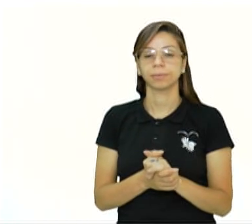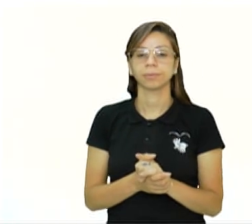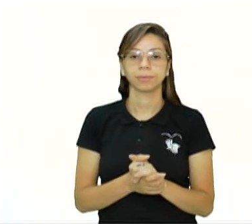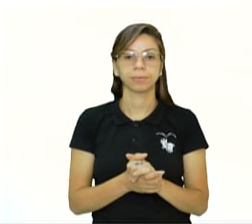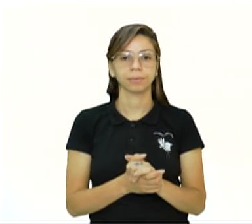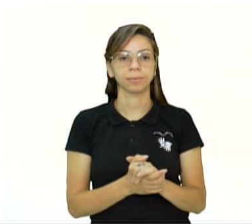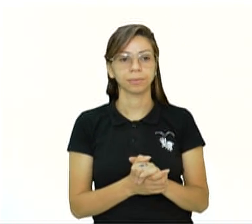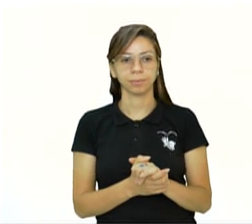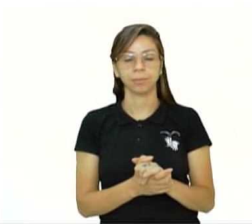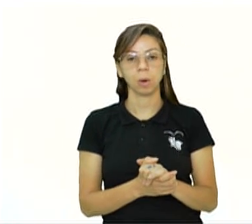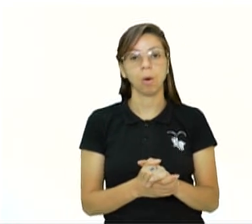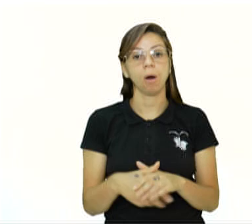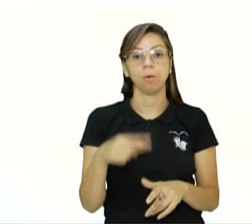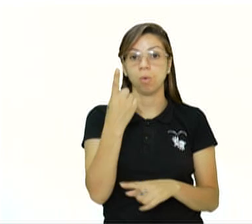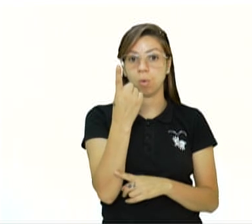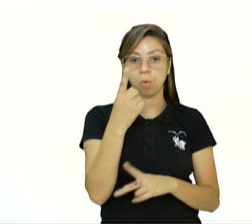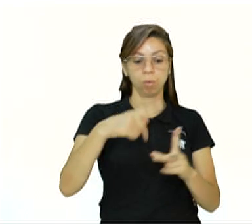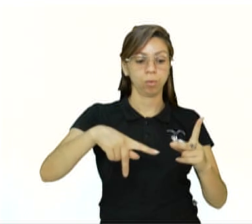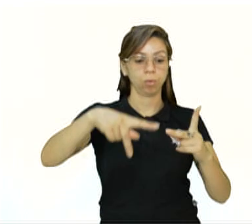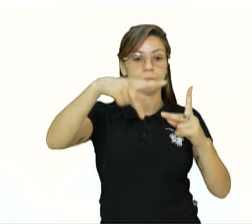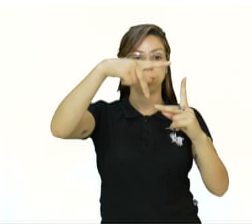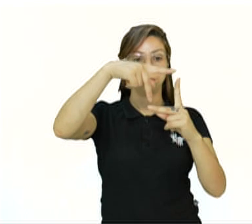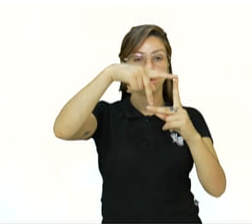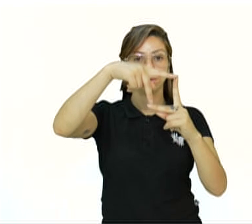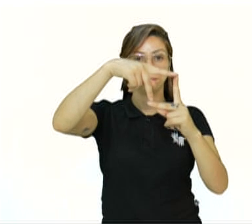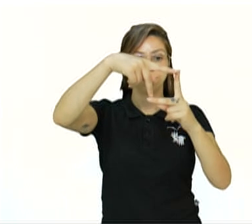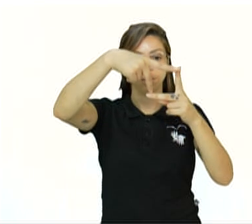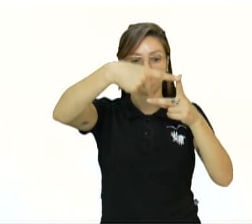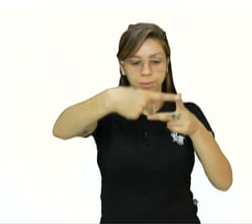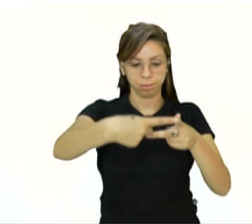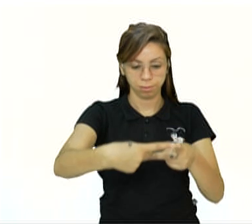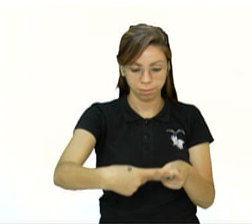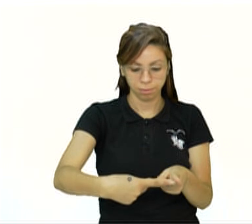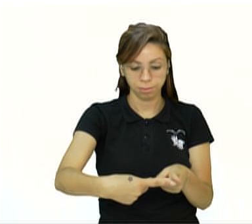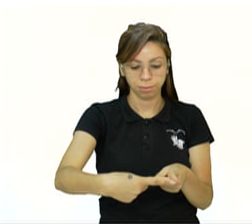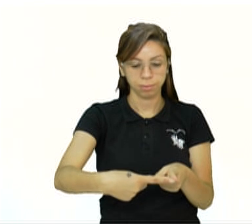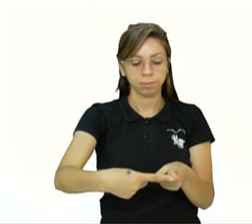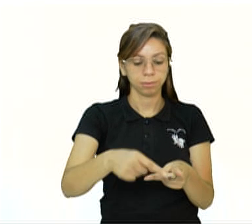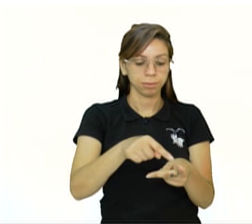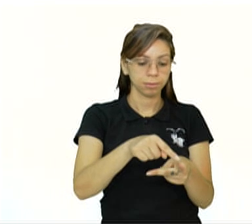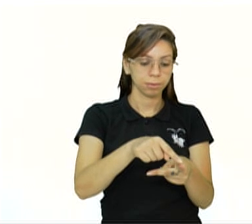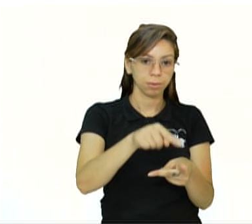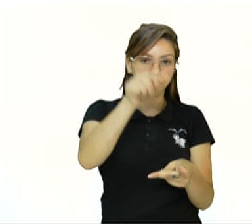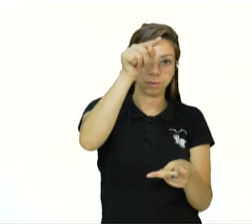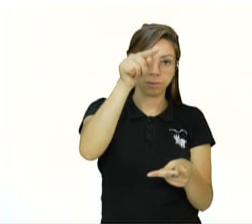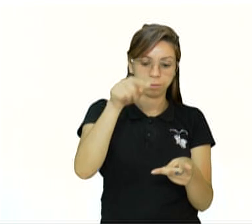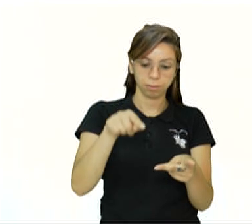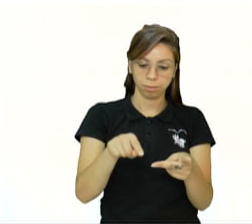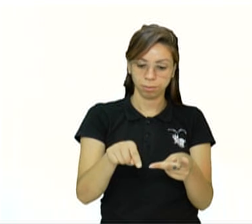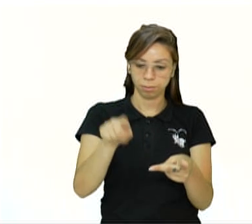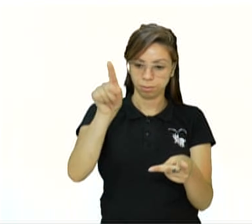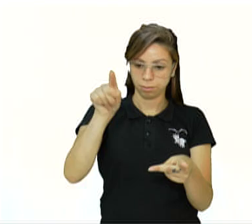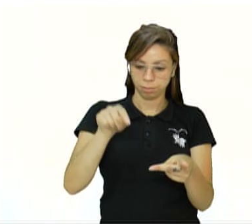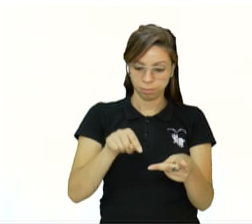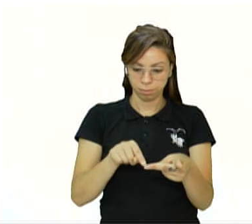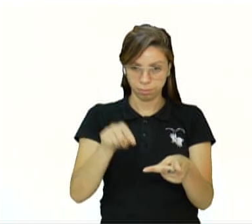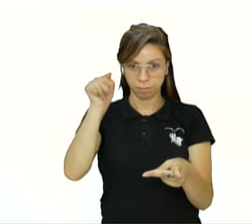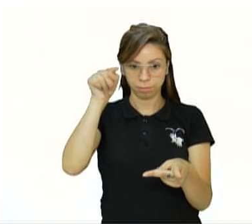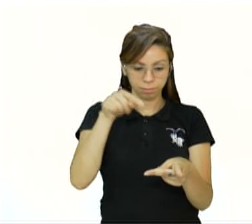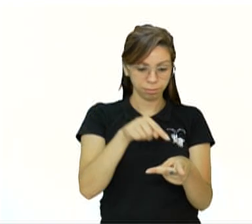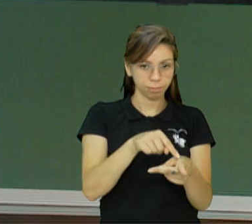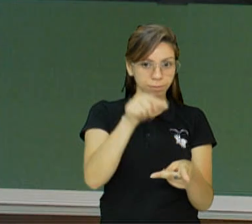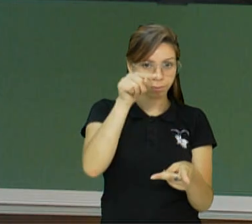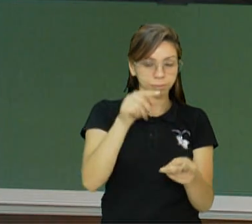de apenas um quadrado, coloque os palitinhos na vertical. Apenas um quadrado. Você